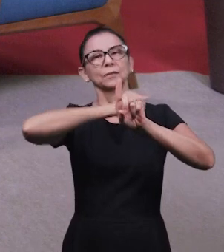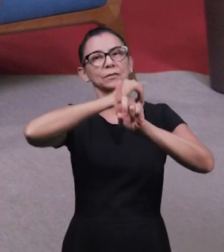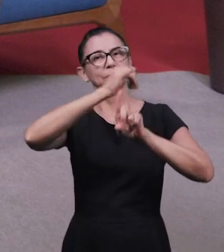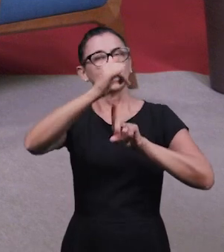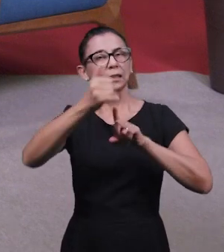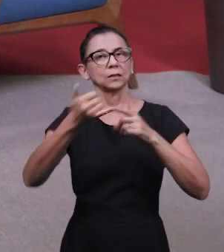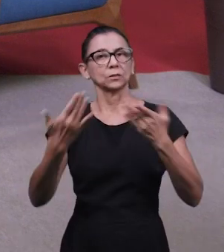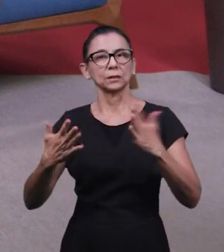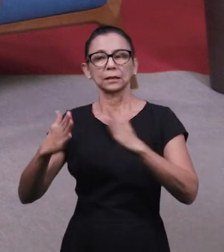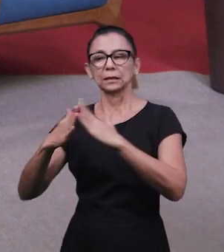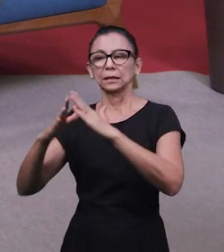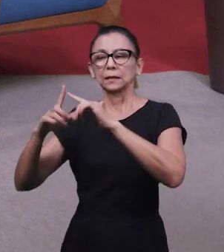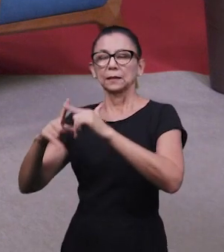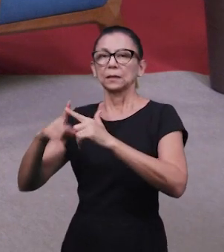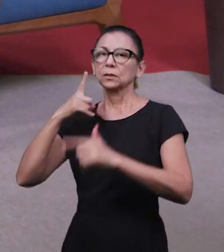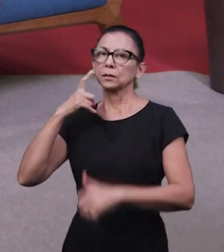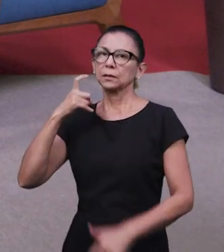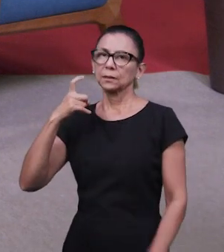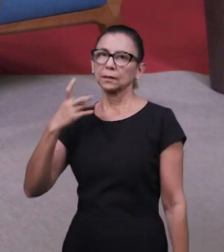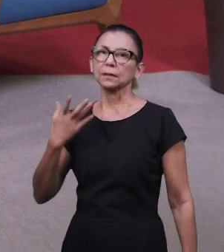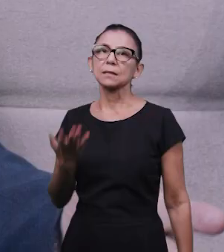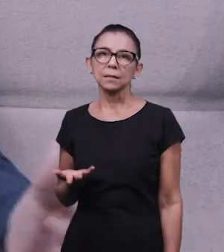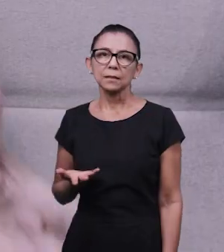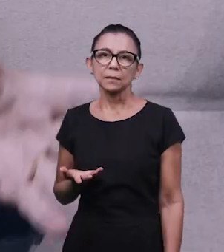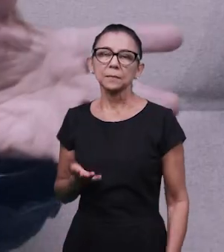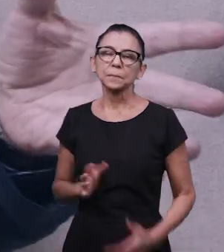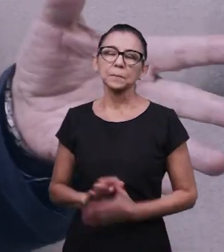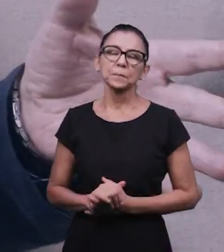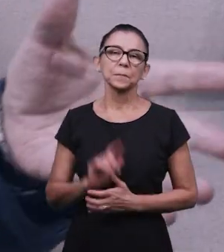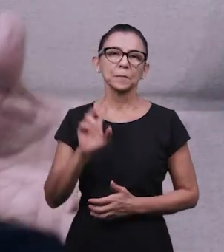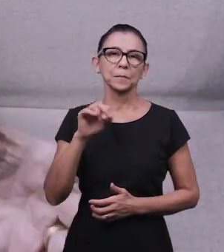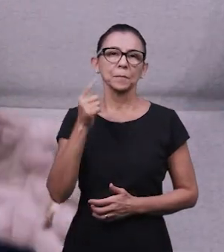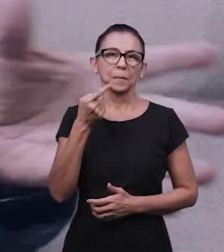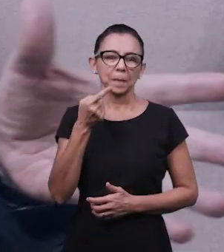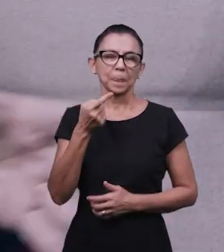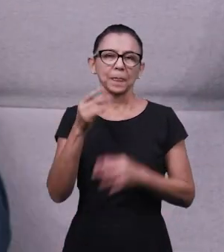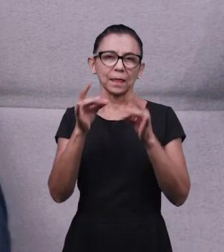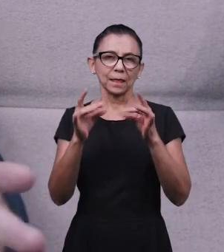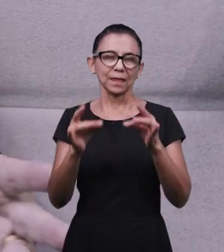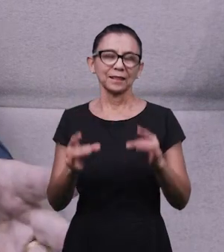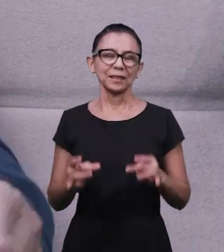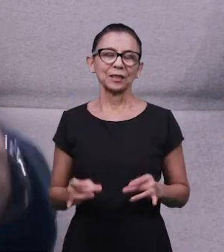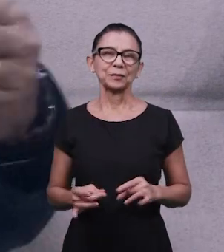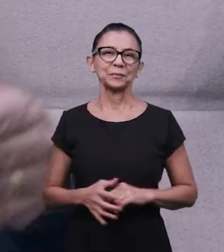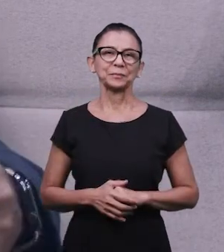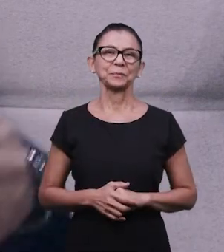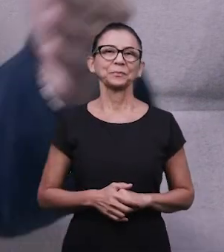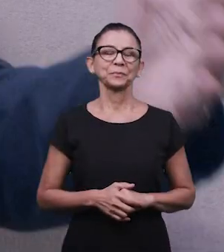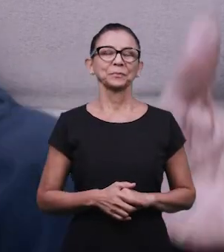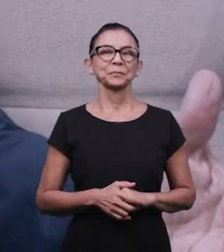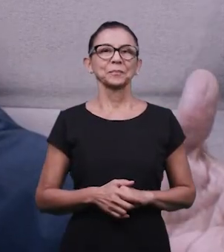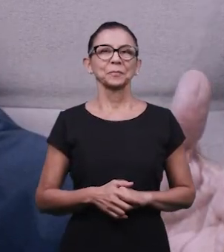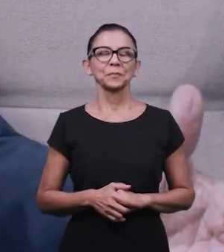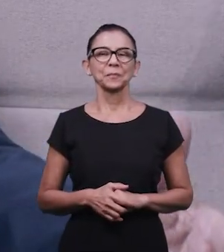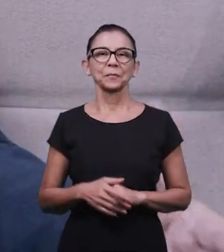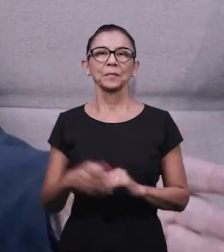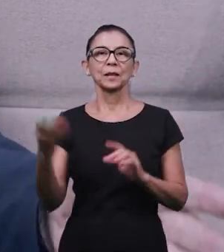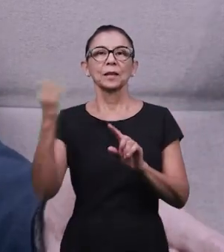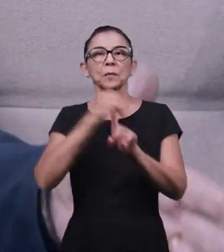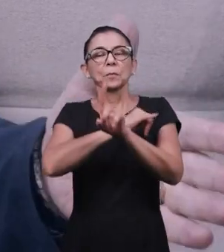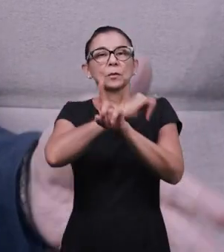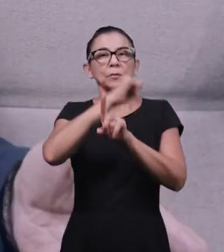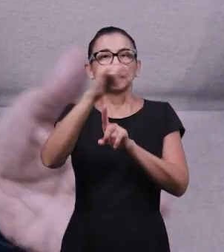mesmo. Quando, na verdade, há um mistério nisso tudo, que é o profético, que é o